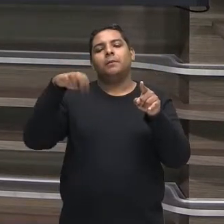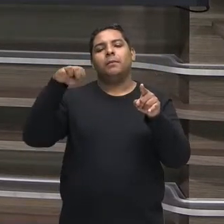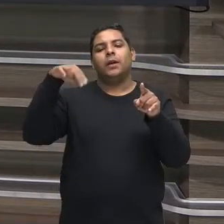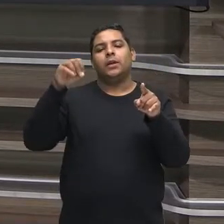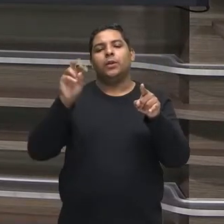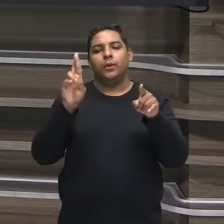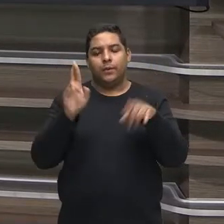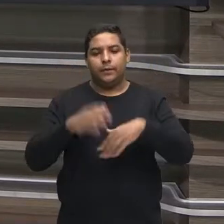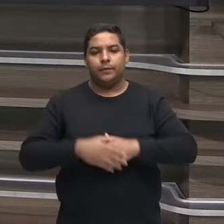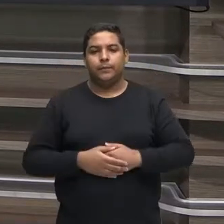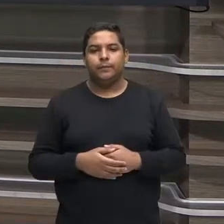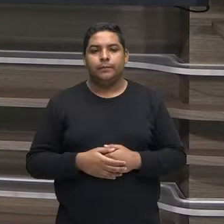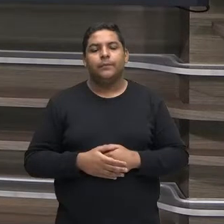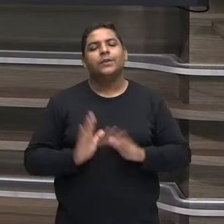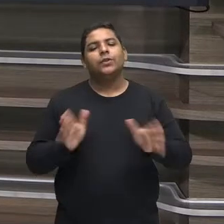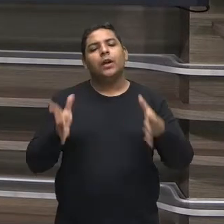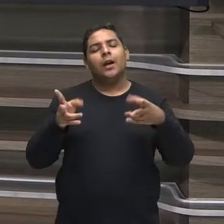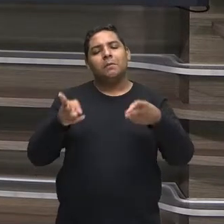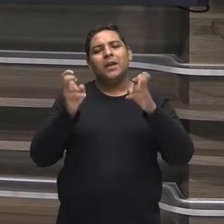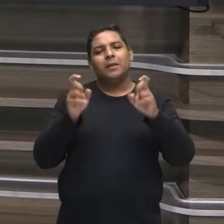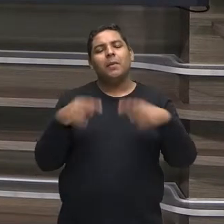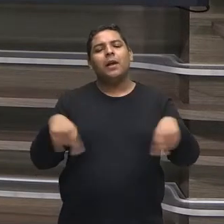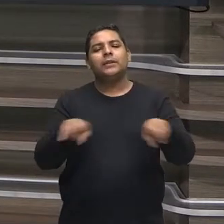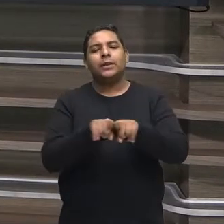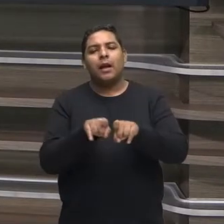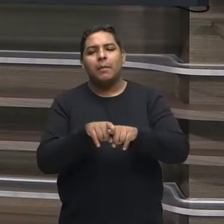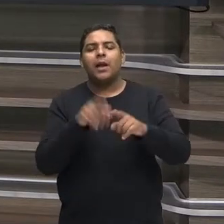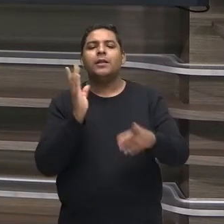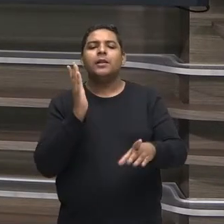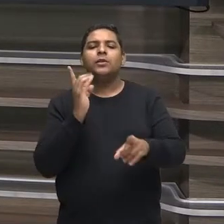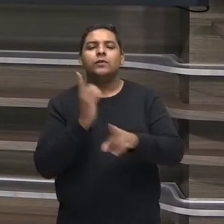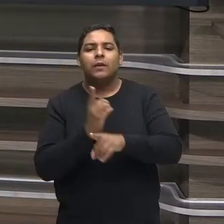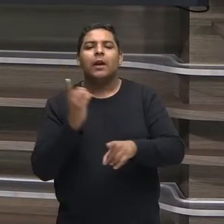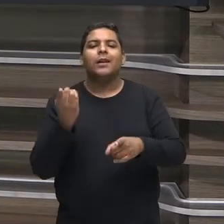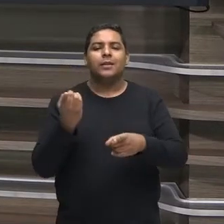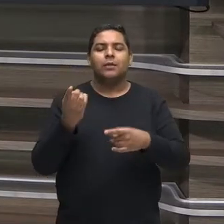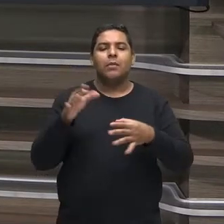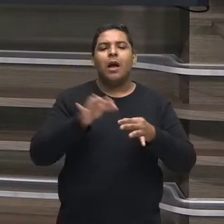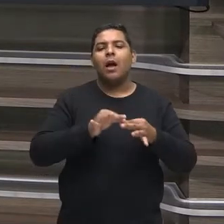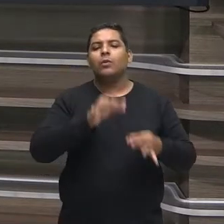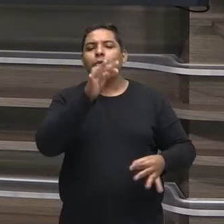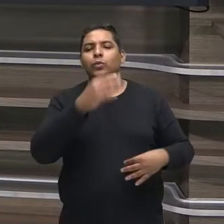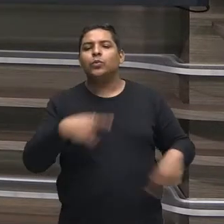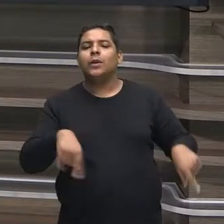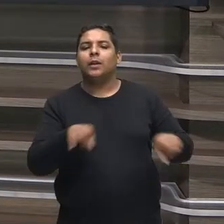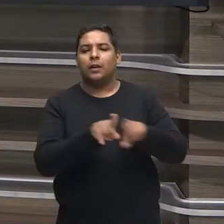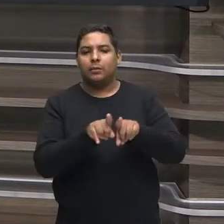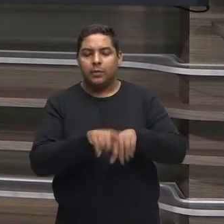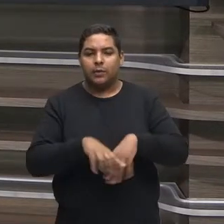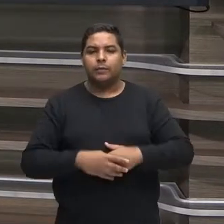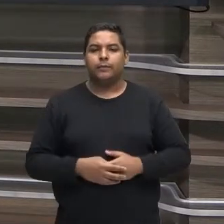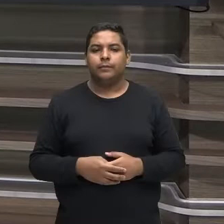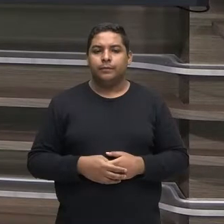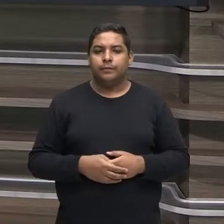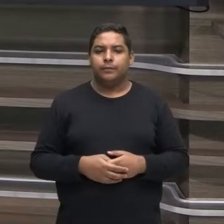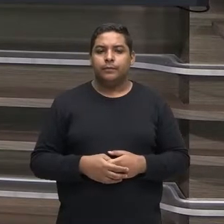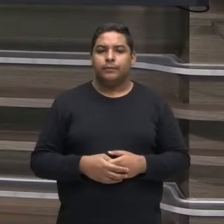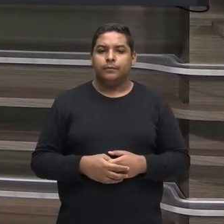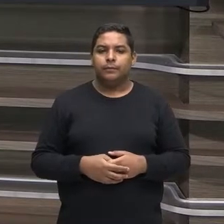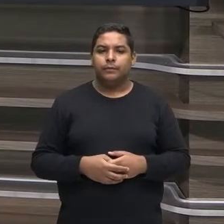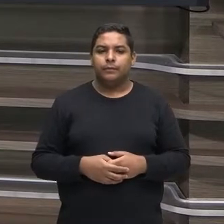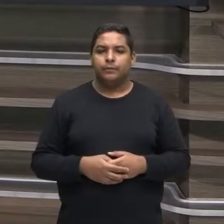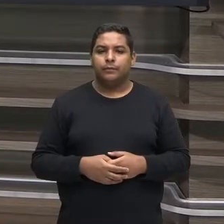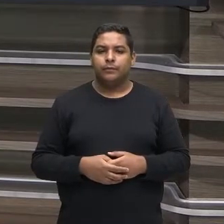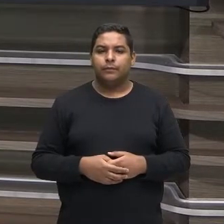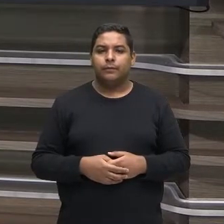que também? Nós vimos que a identificação da altura. Como eu identifico uma altura em um trapézio? Eu